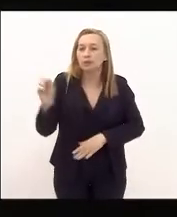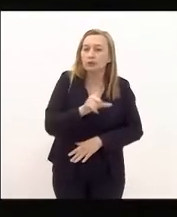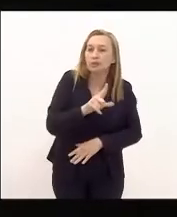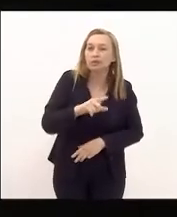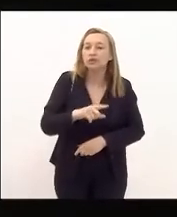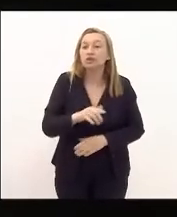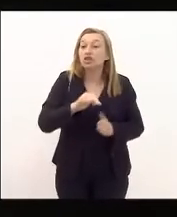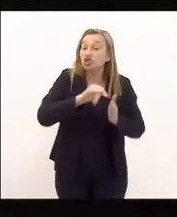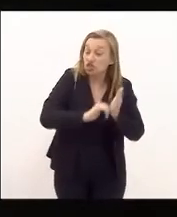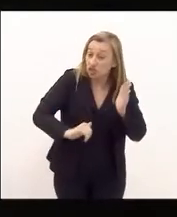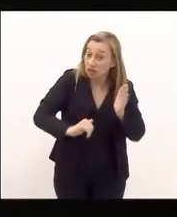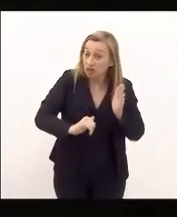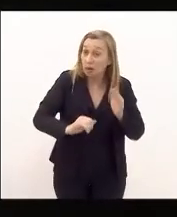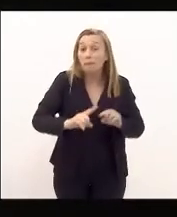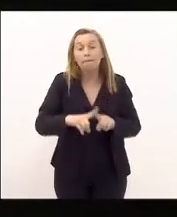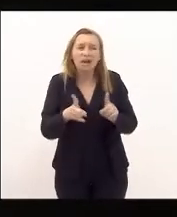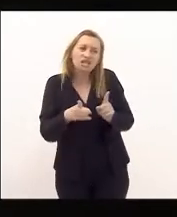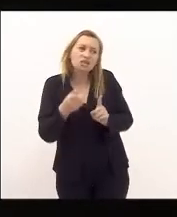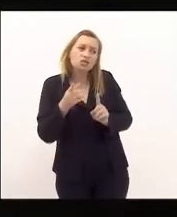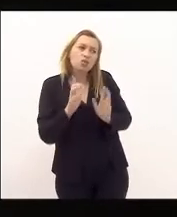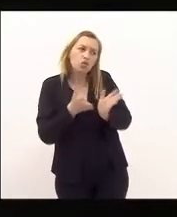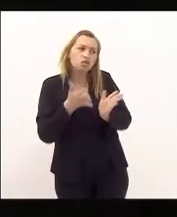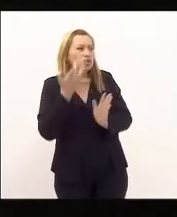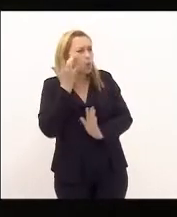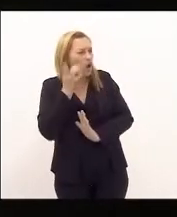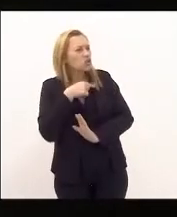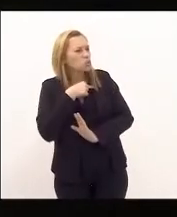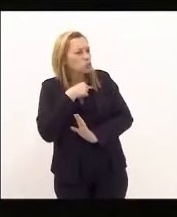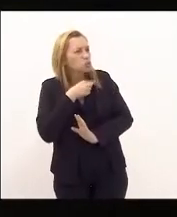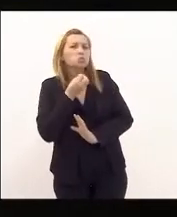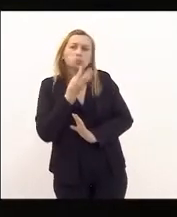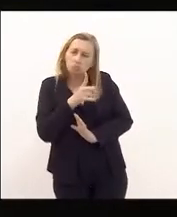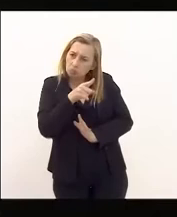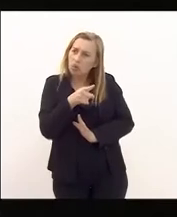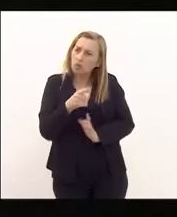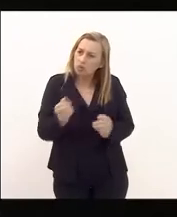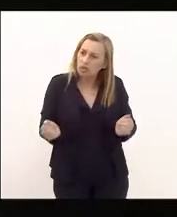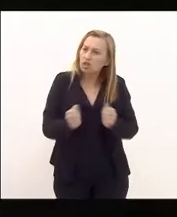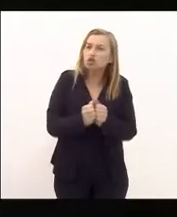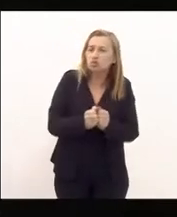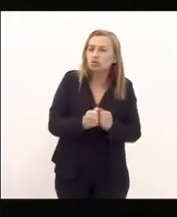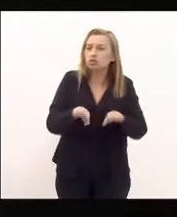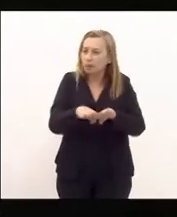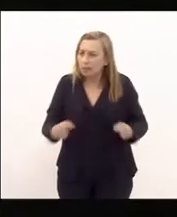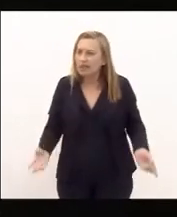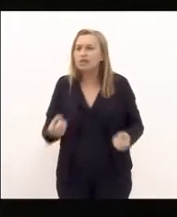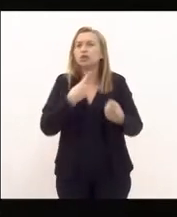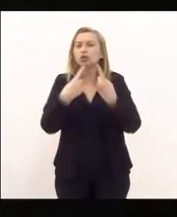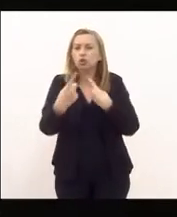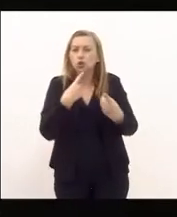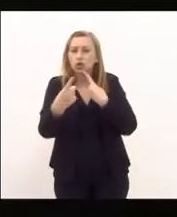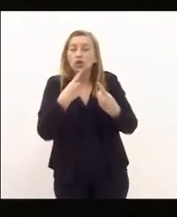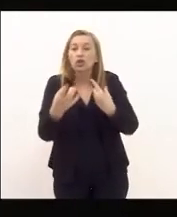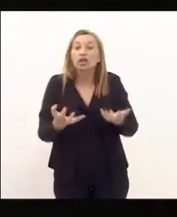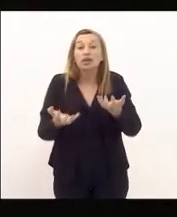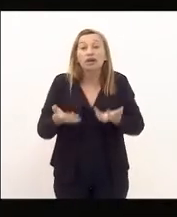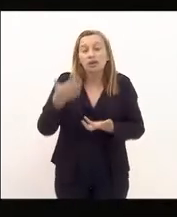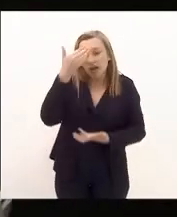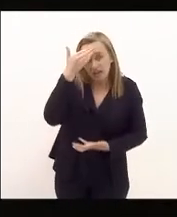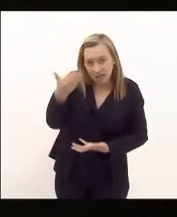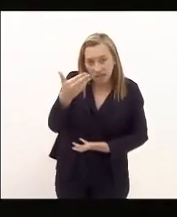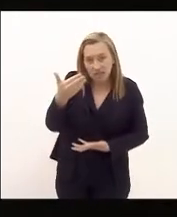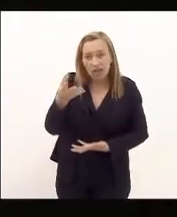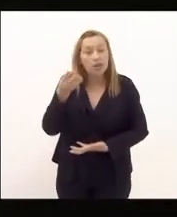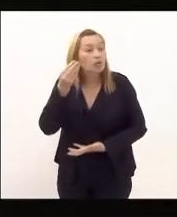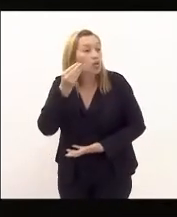que retirasse. Mas hoje eu acho viável a gente levar para a mesa de discussão. Quero agradecer